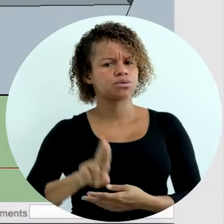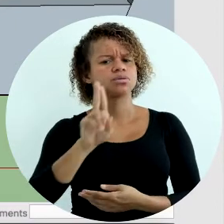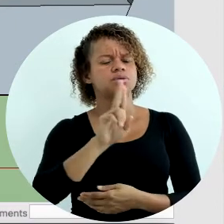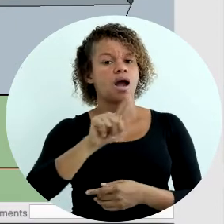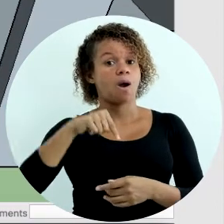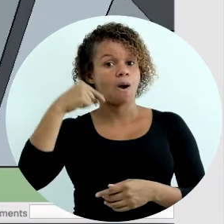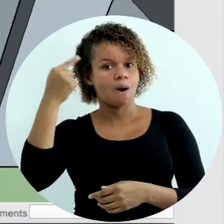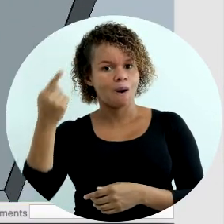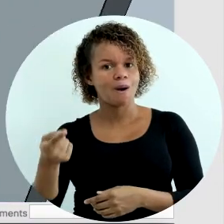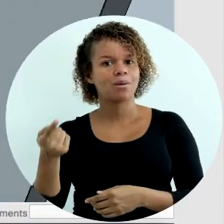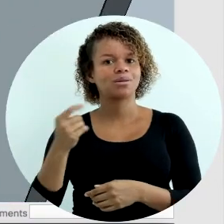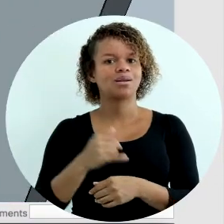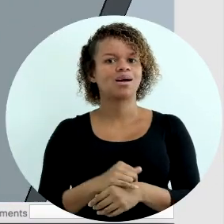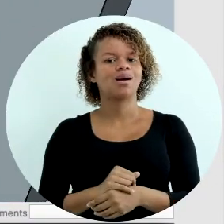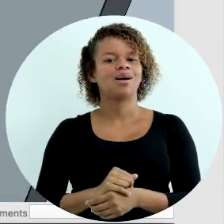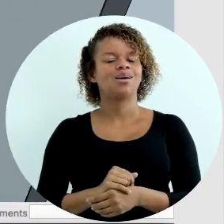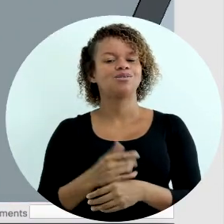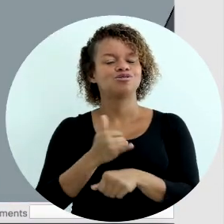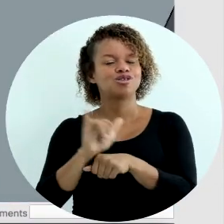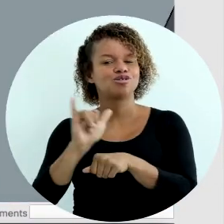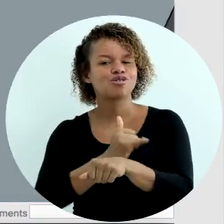Nesse caso, nós vamos usar então uma outra